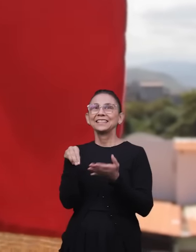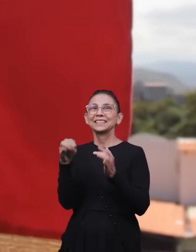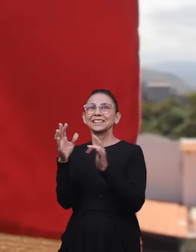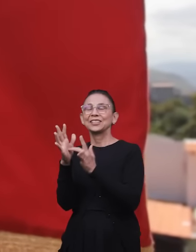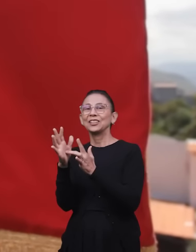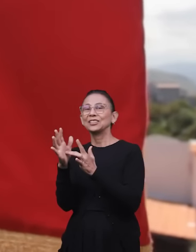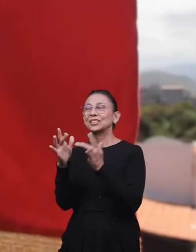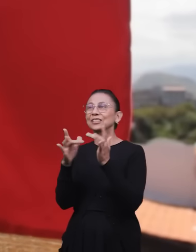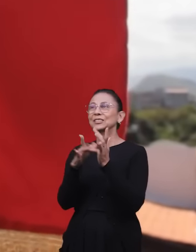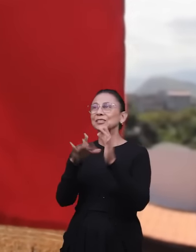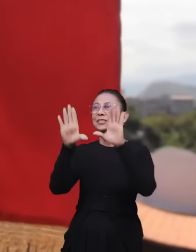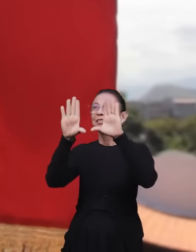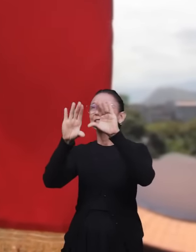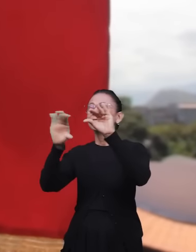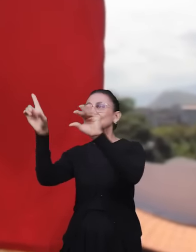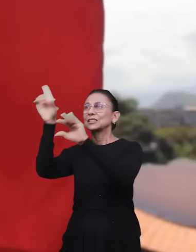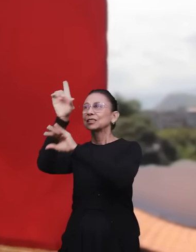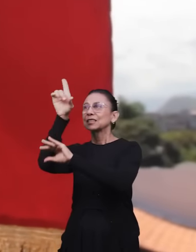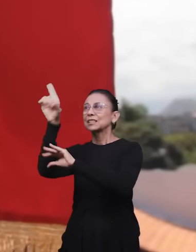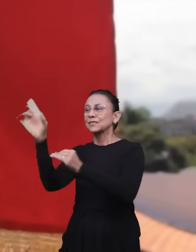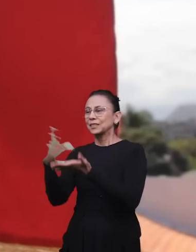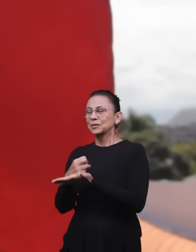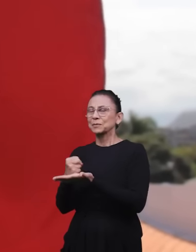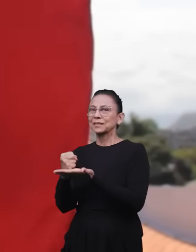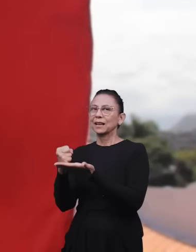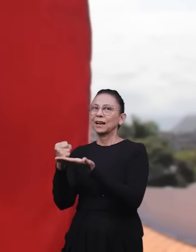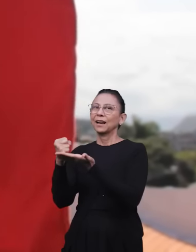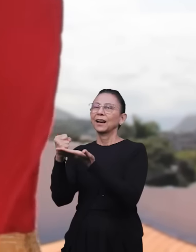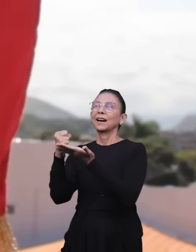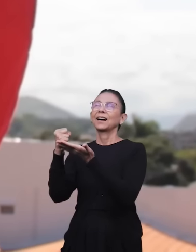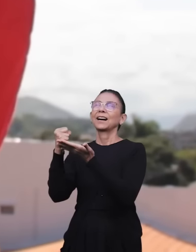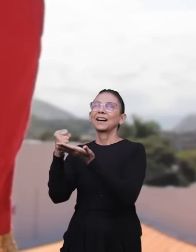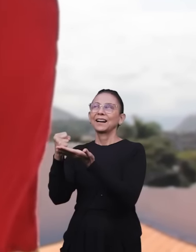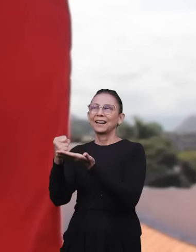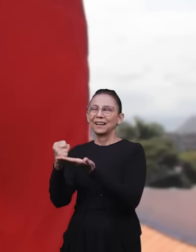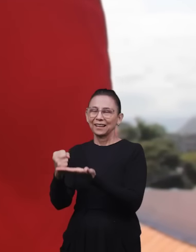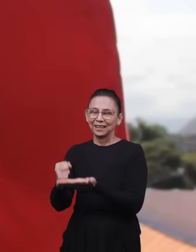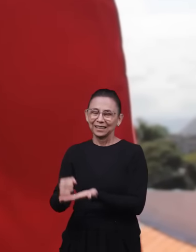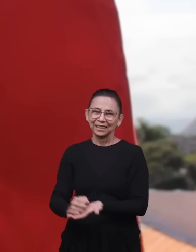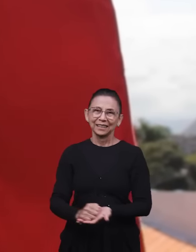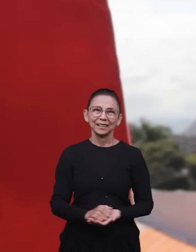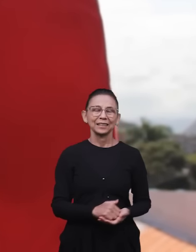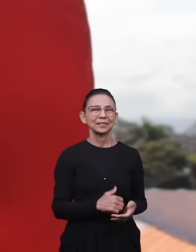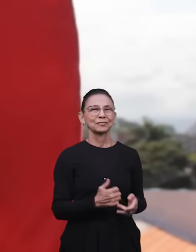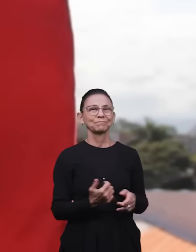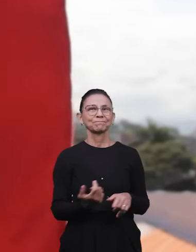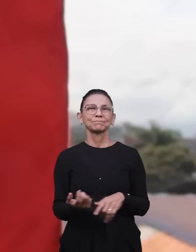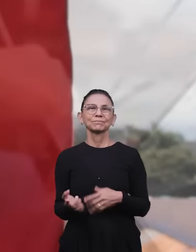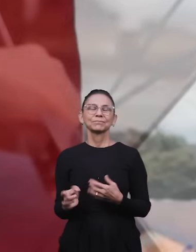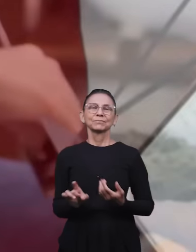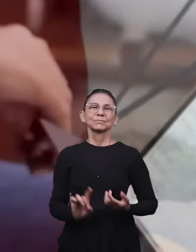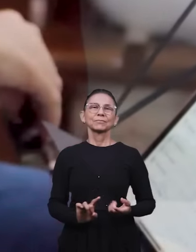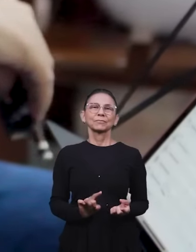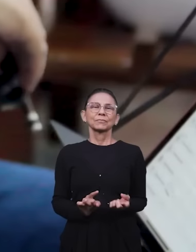Ora vem, Senhor Jesus, vem nos buscar.